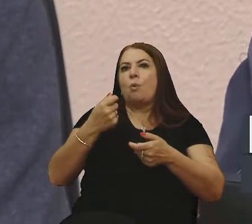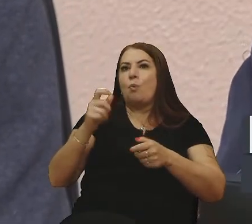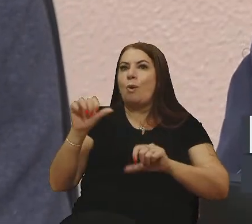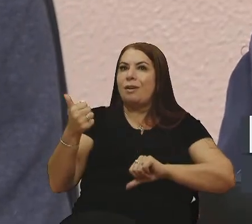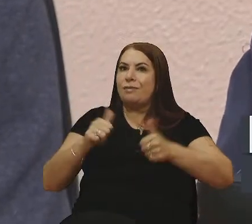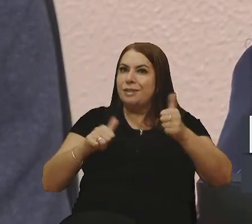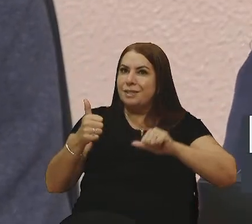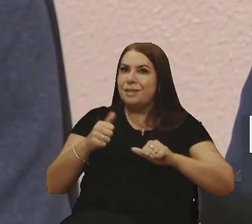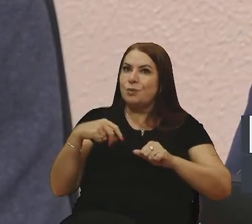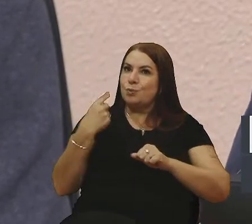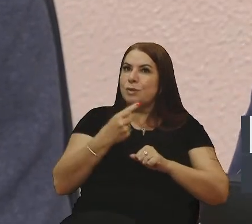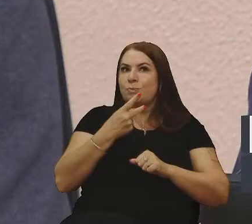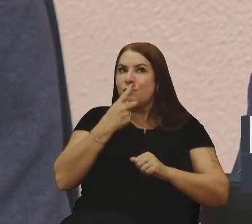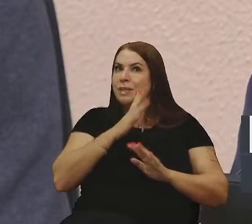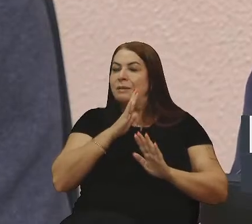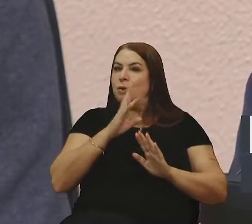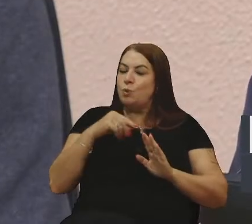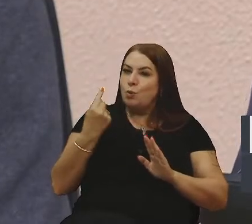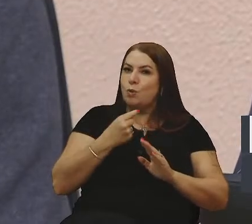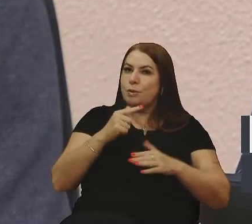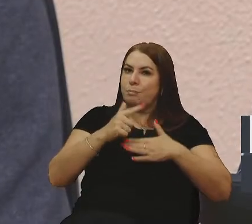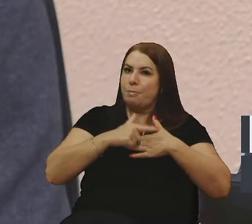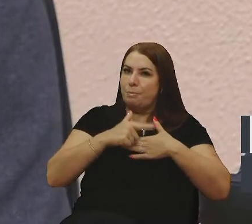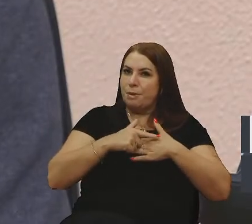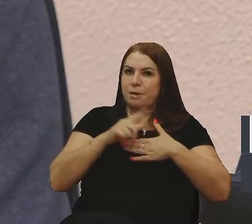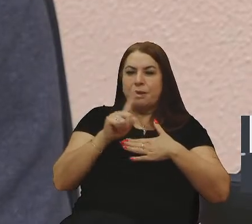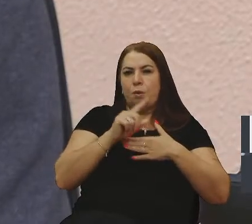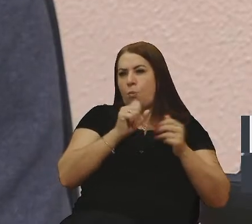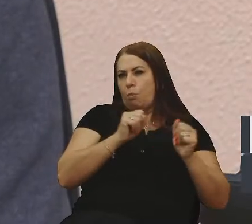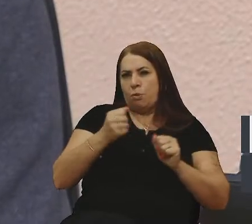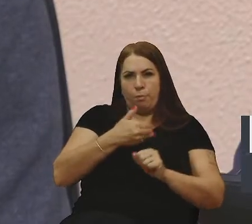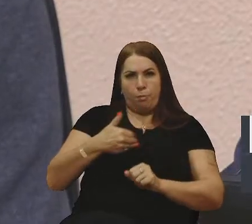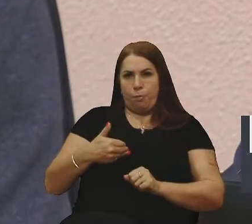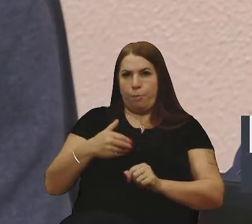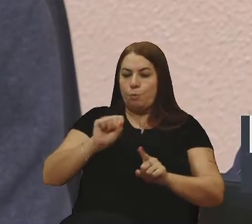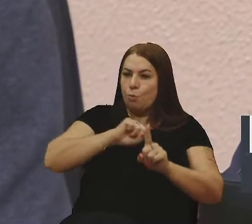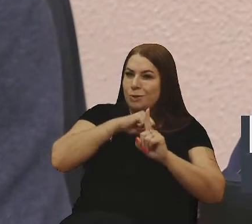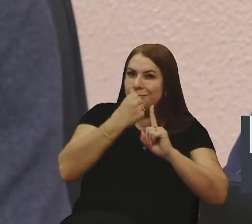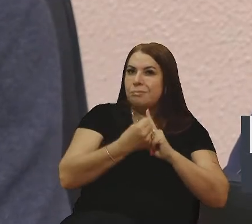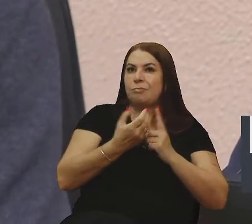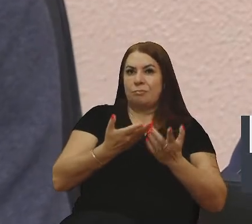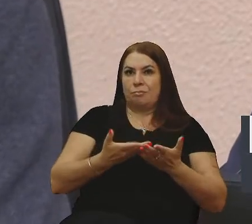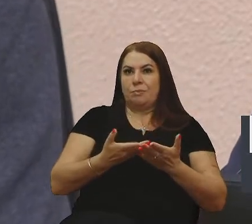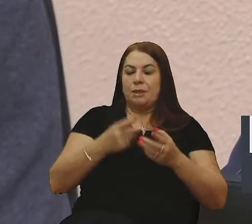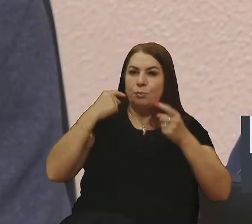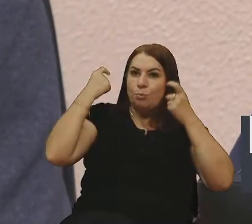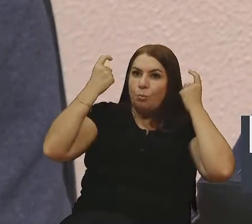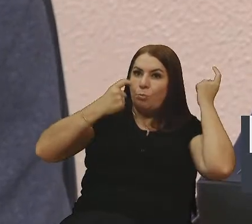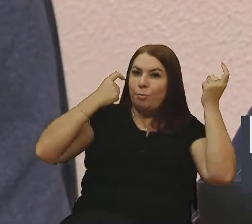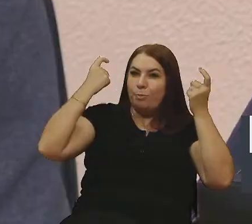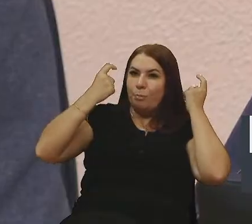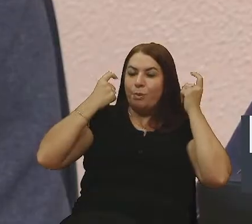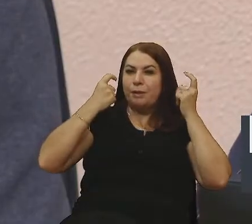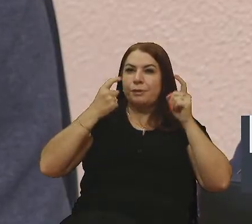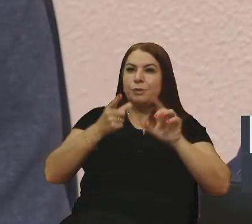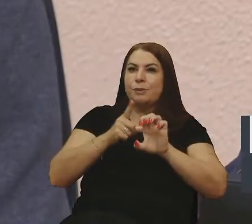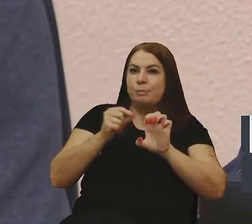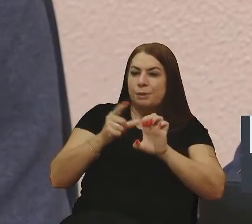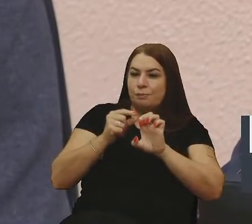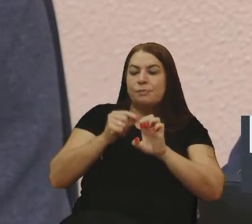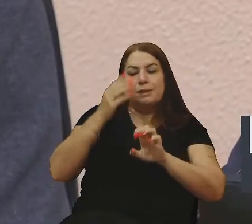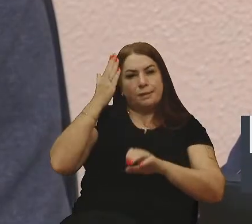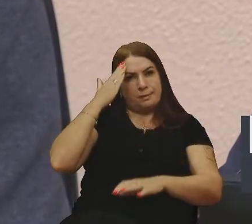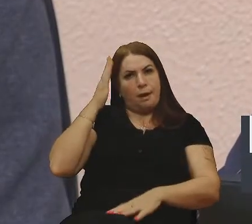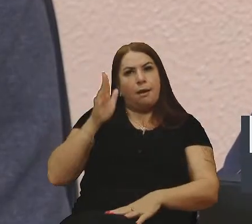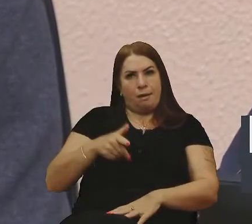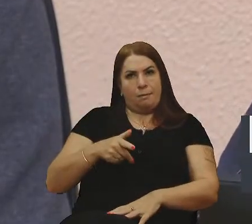ousamos a dizer que estamos fazendo a nossa parte, não enquanto poder público, enquanto sociedade preocupada com o empreendedorismo. E a gente